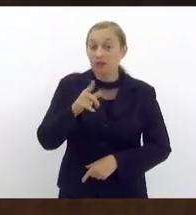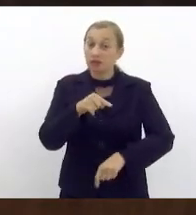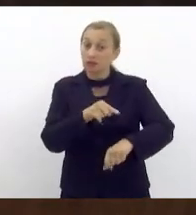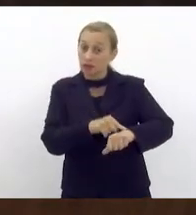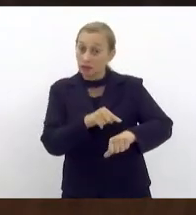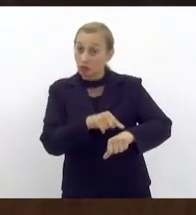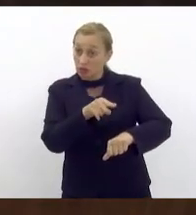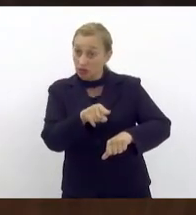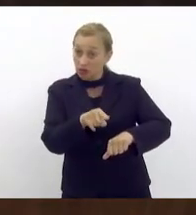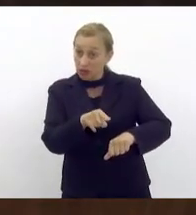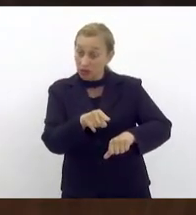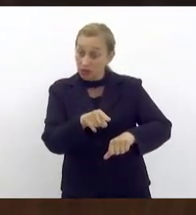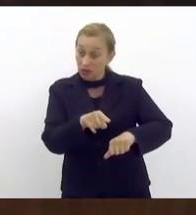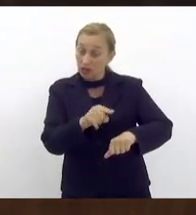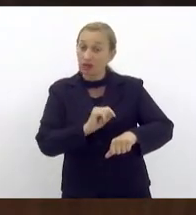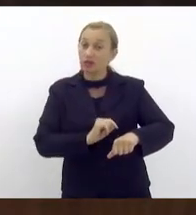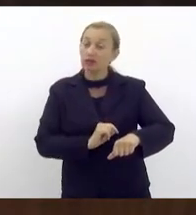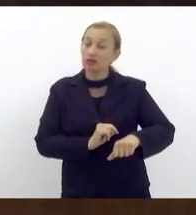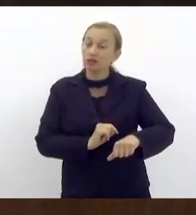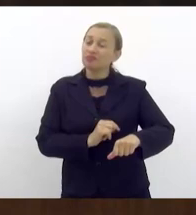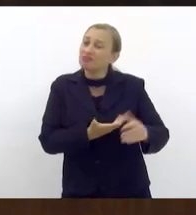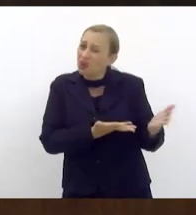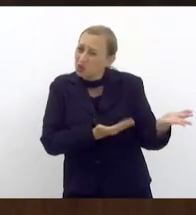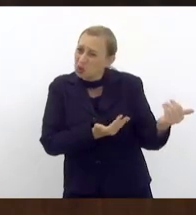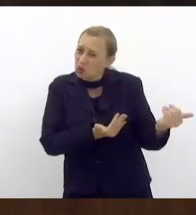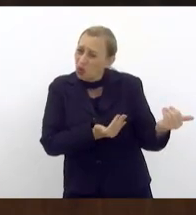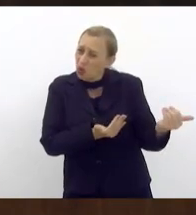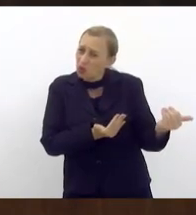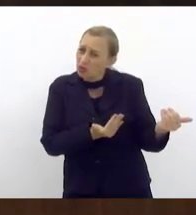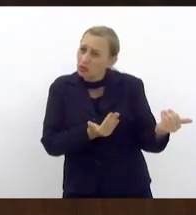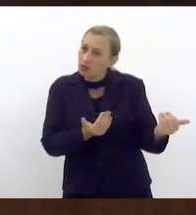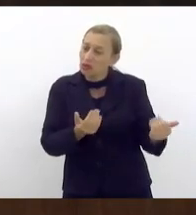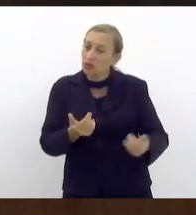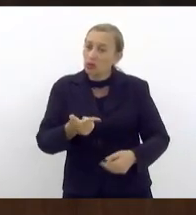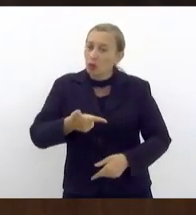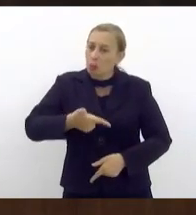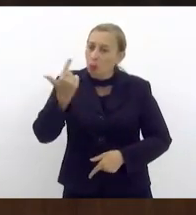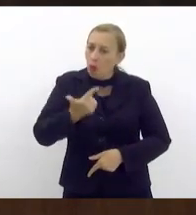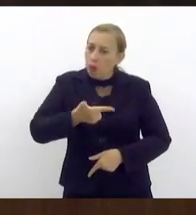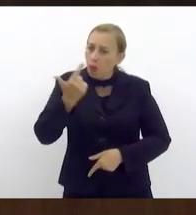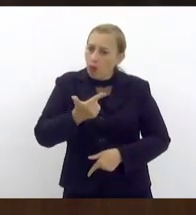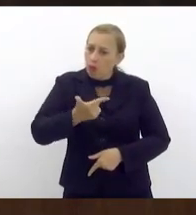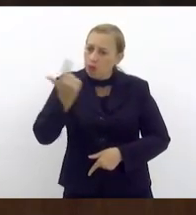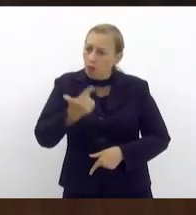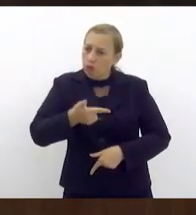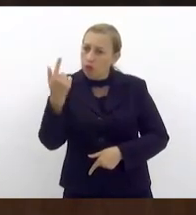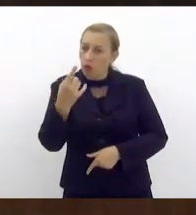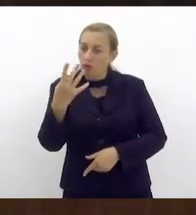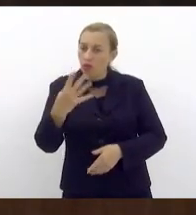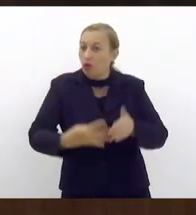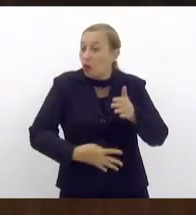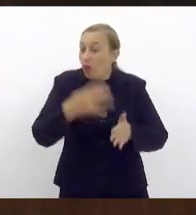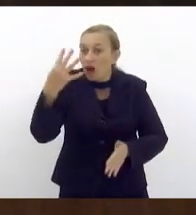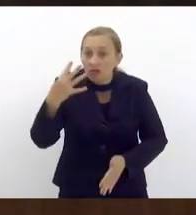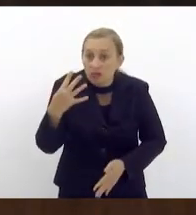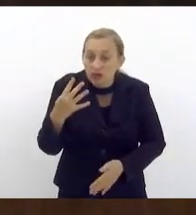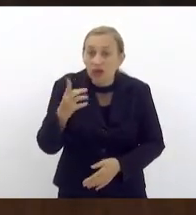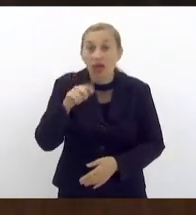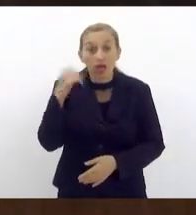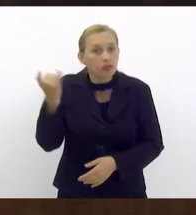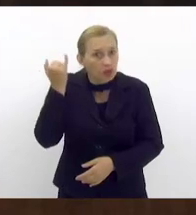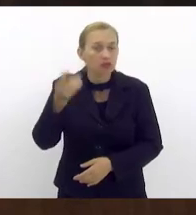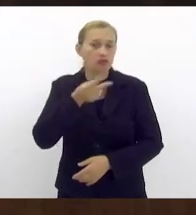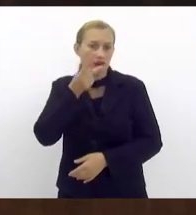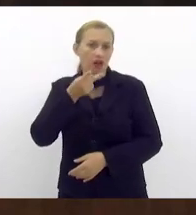momento Essa jovem que foi baleada quatro vezes e isso é importante ser dito